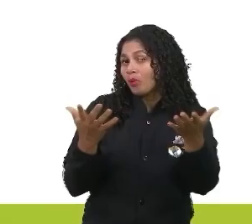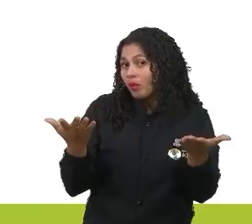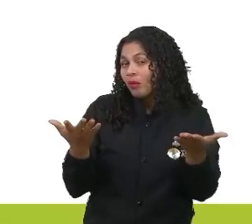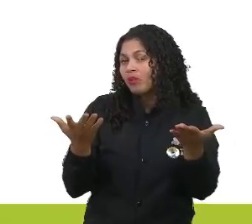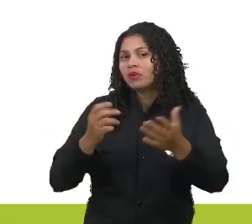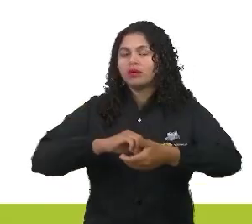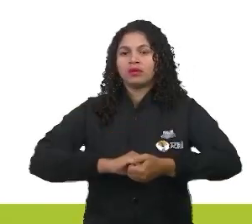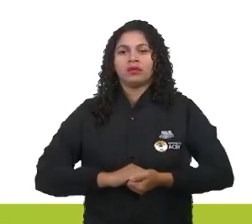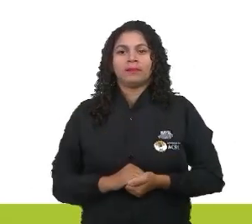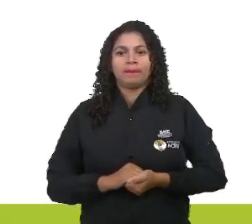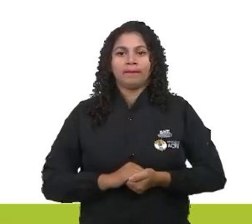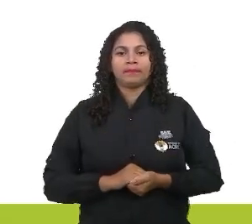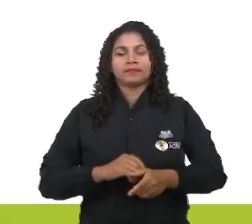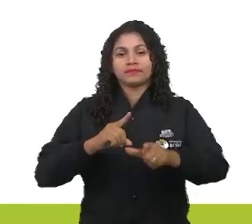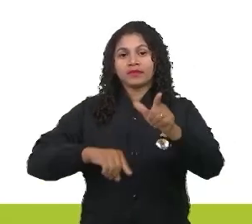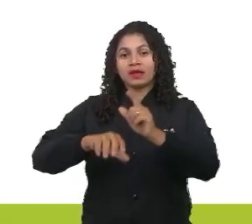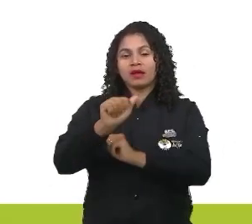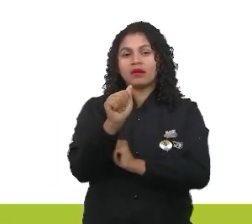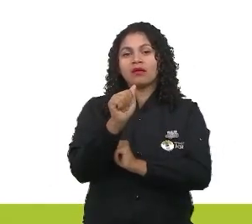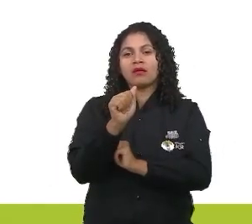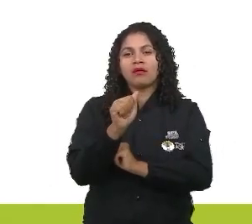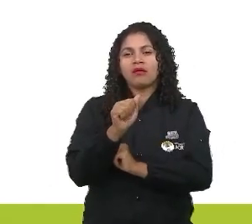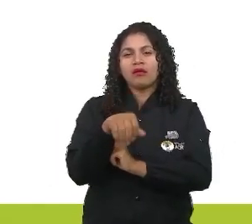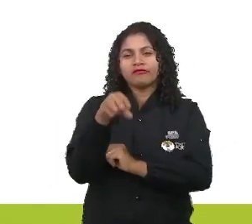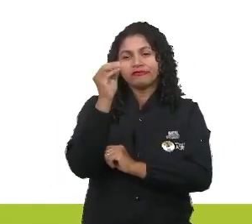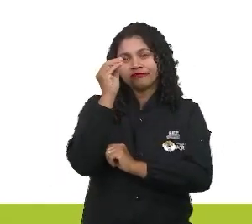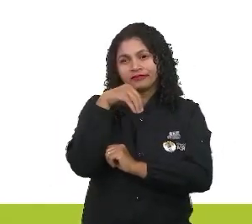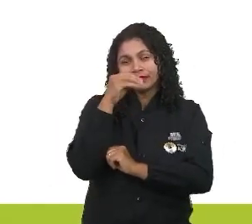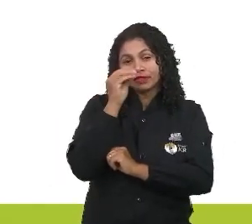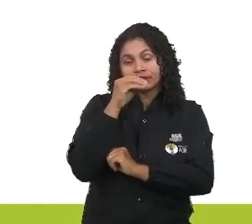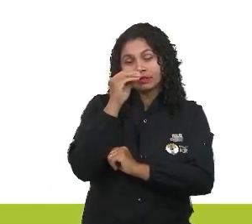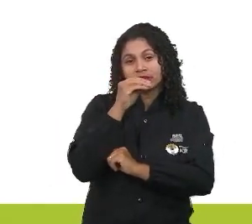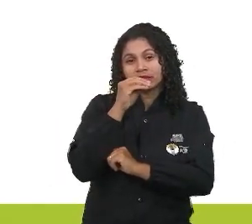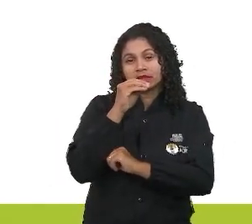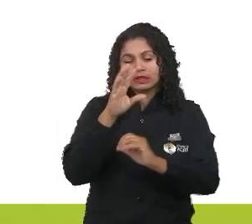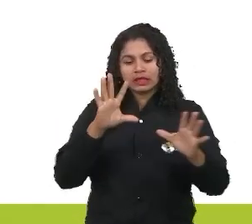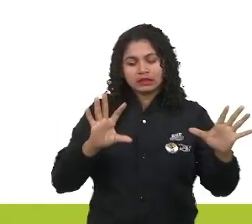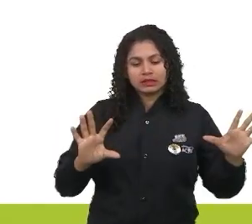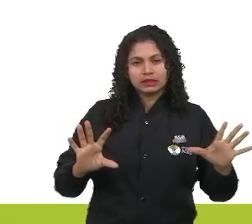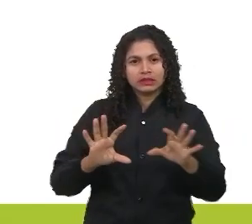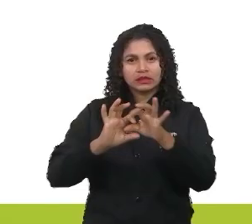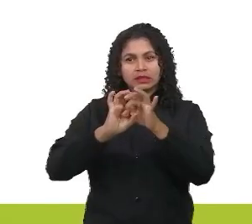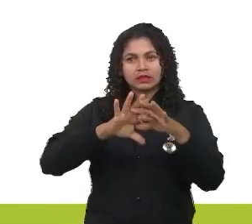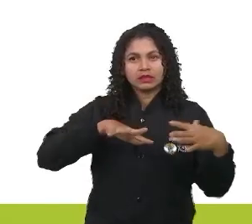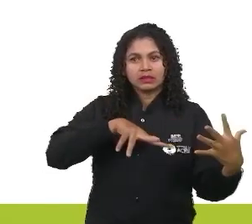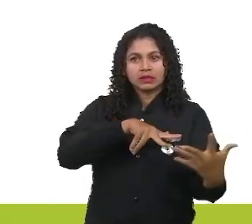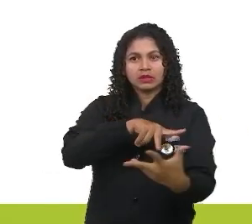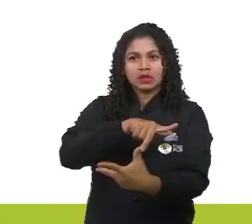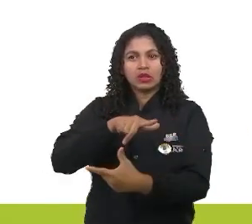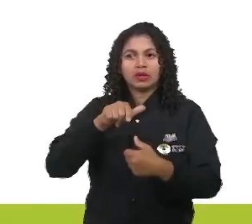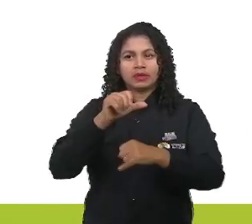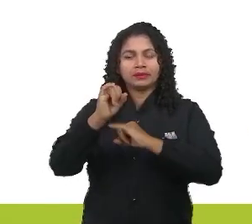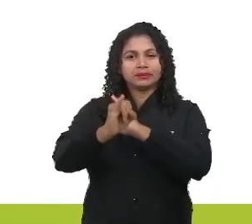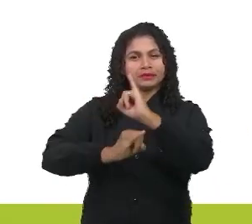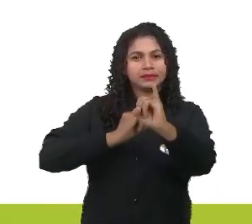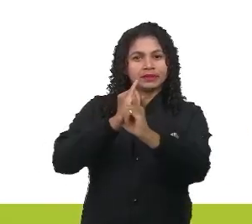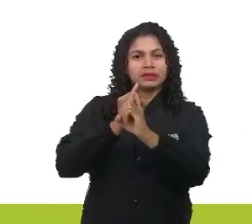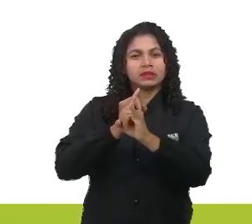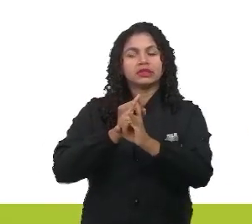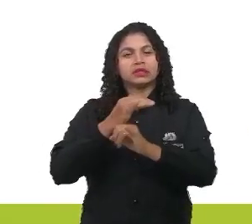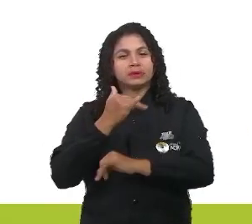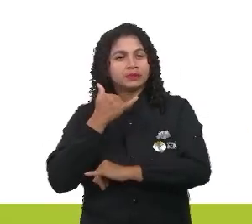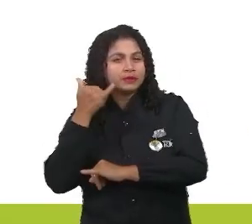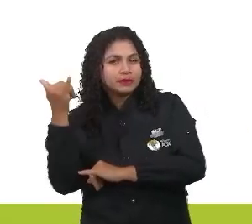A. Fragilidade das redes globais comunicacionais, como internet e telefonia.